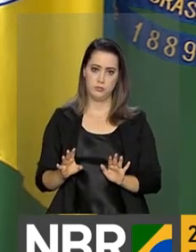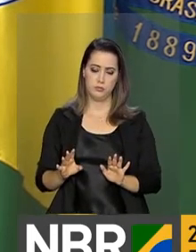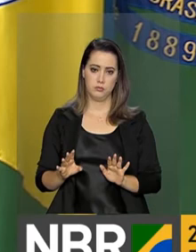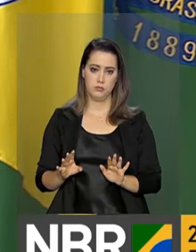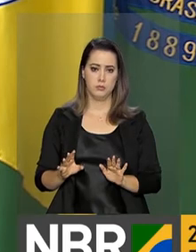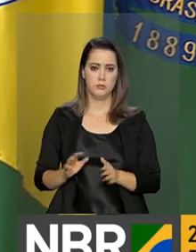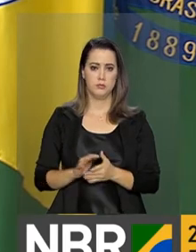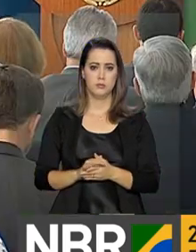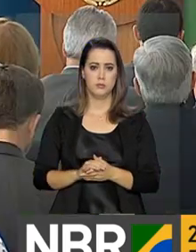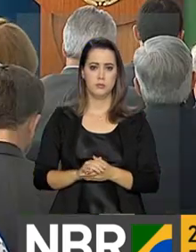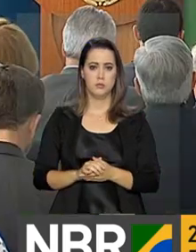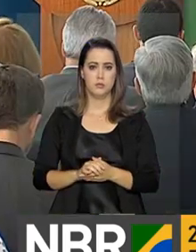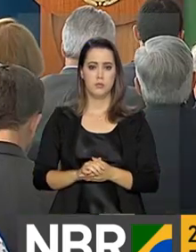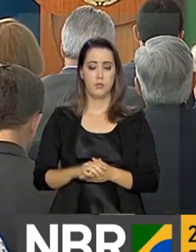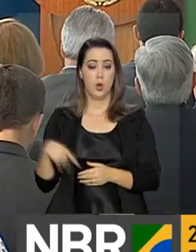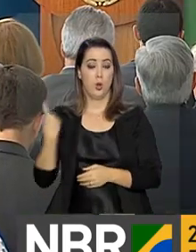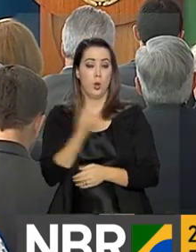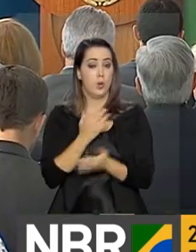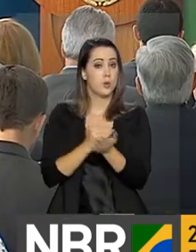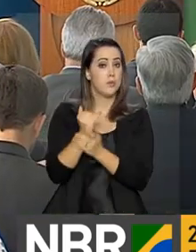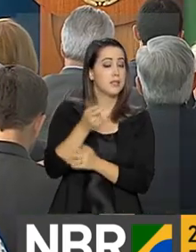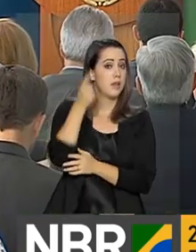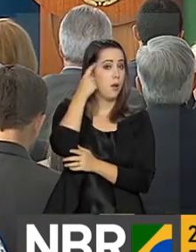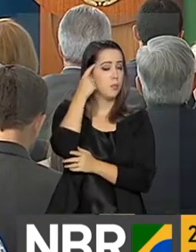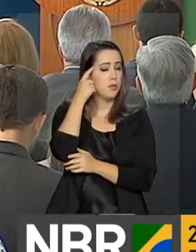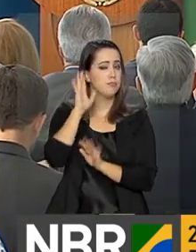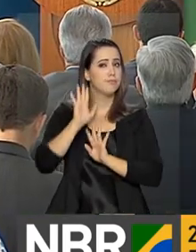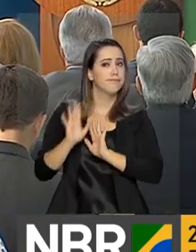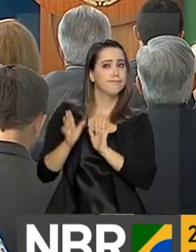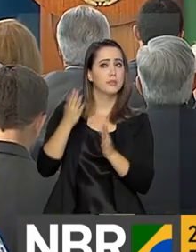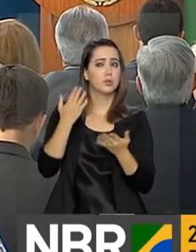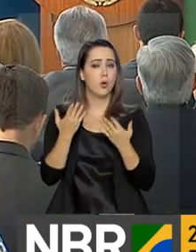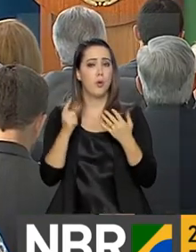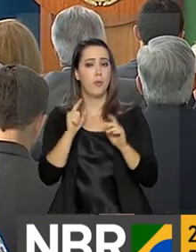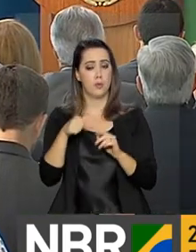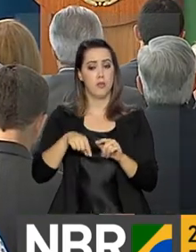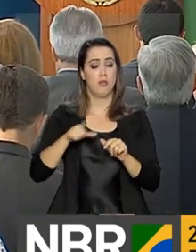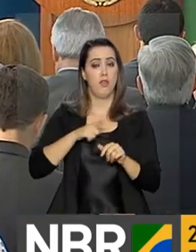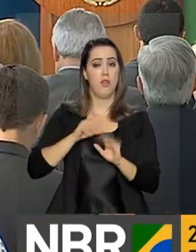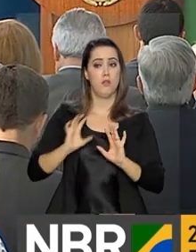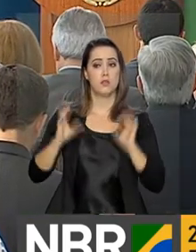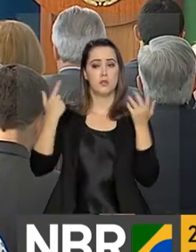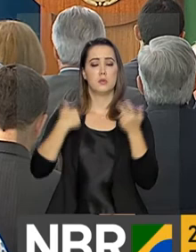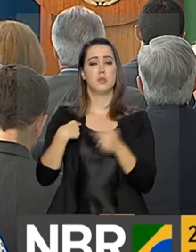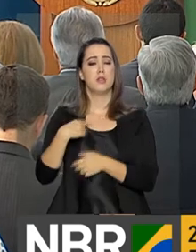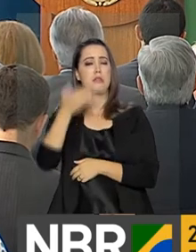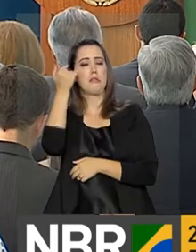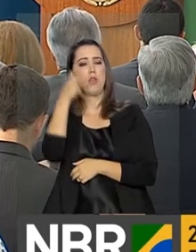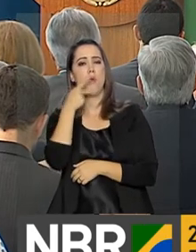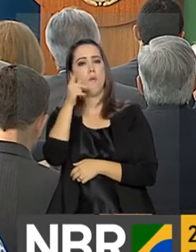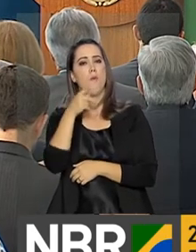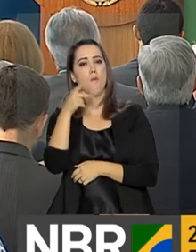quando nós começamos a pensar nesse assunto, houve aqui uma solenidade e eu contei que no meu tempo de estudante,